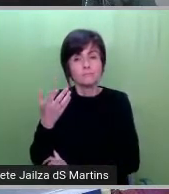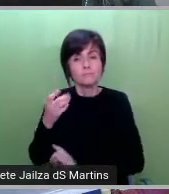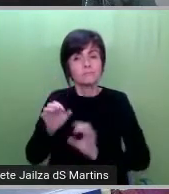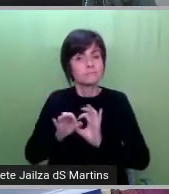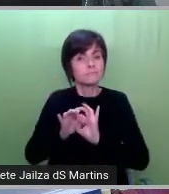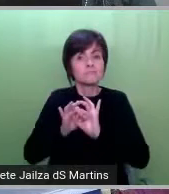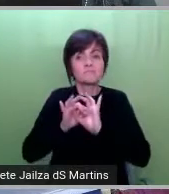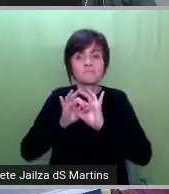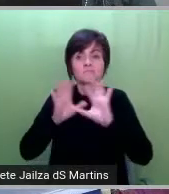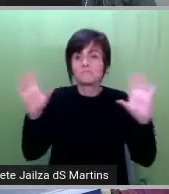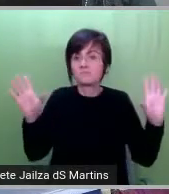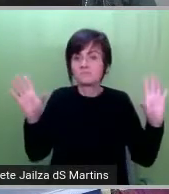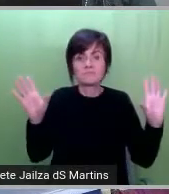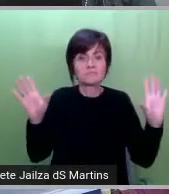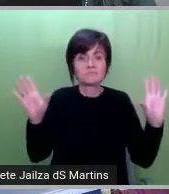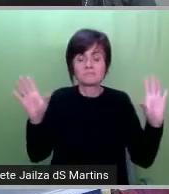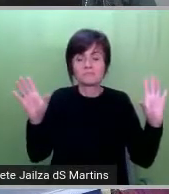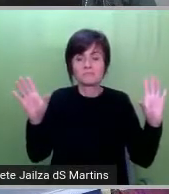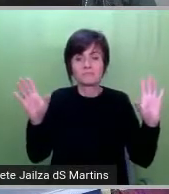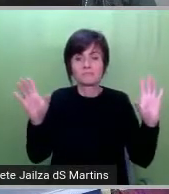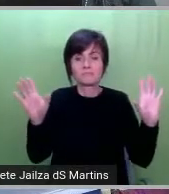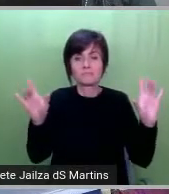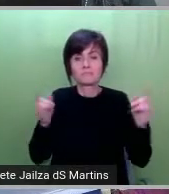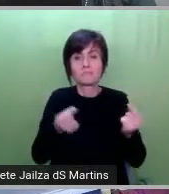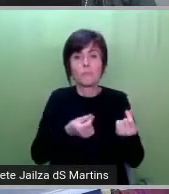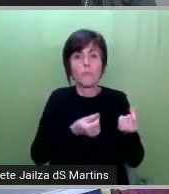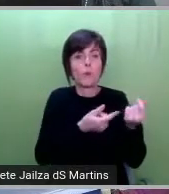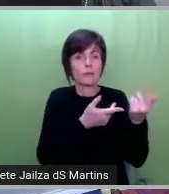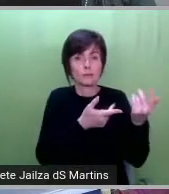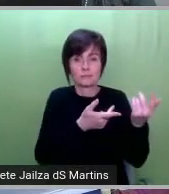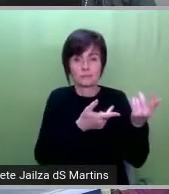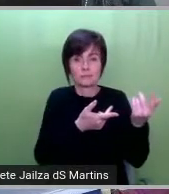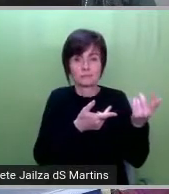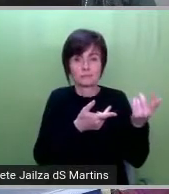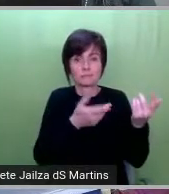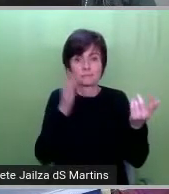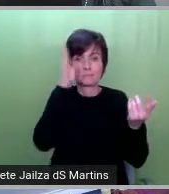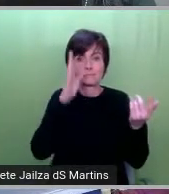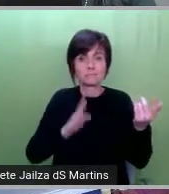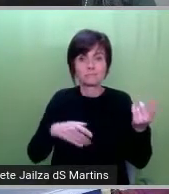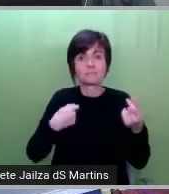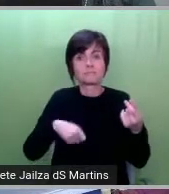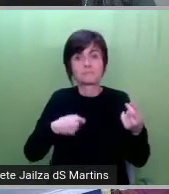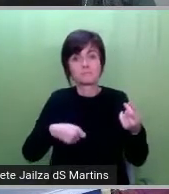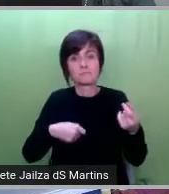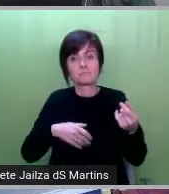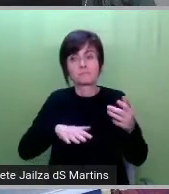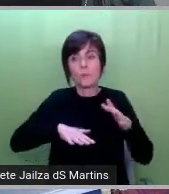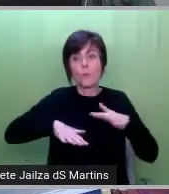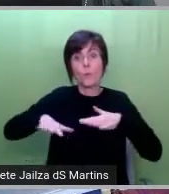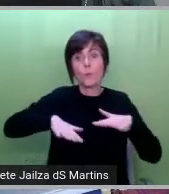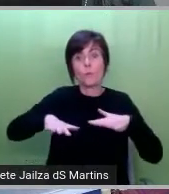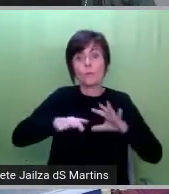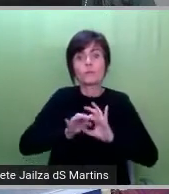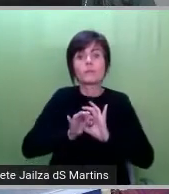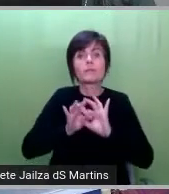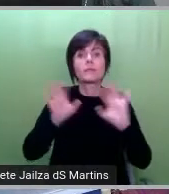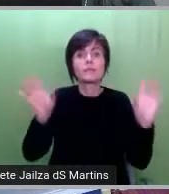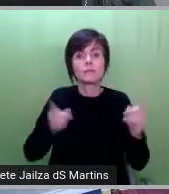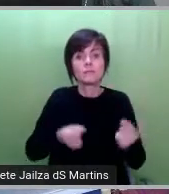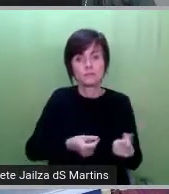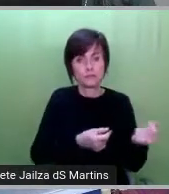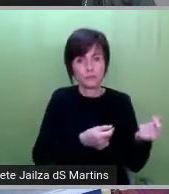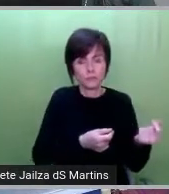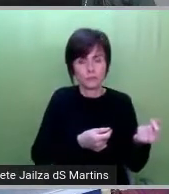livre câmbio. Com o livre movimento de capitais, o país tem que ter um movimento de livre câmbio.